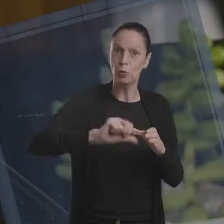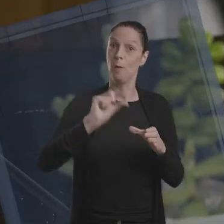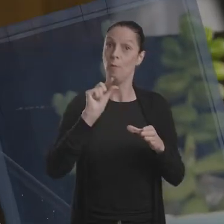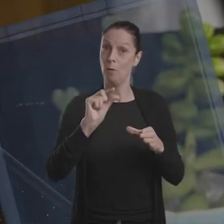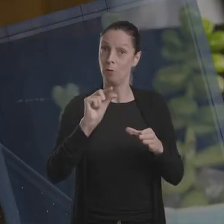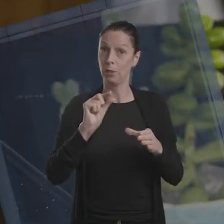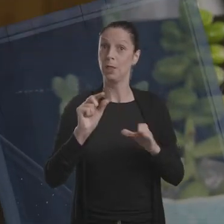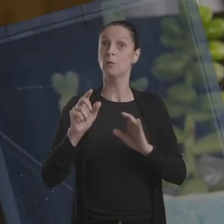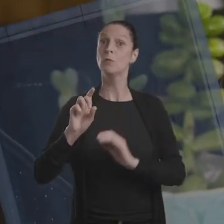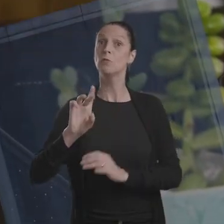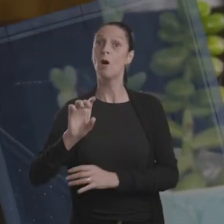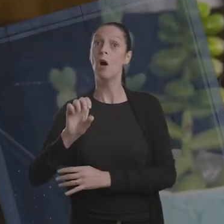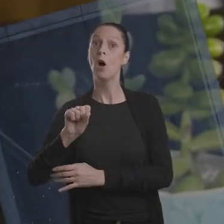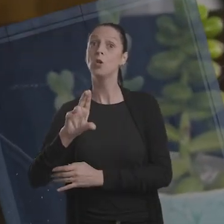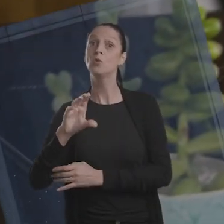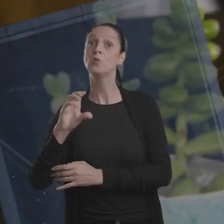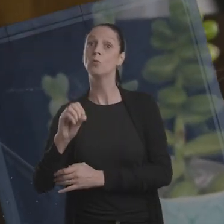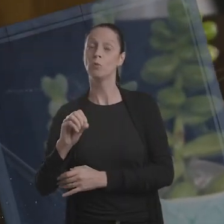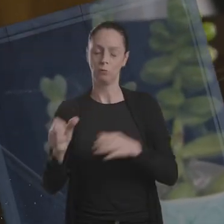primeiro.